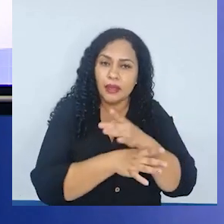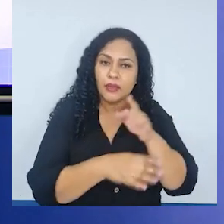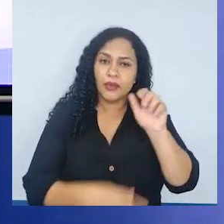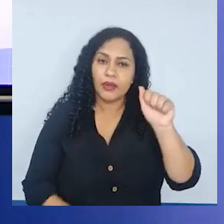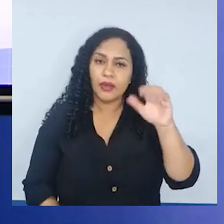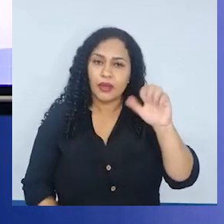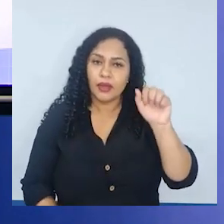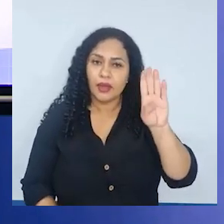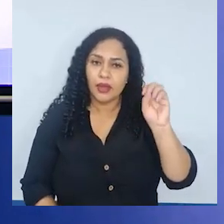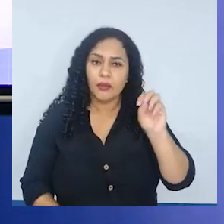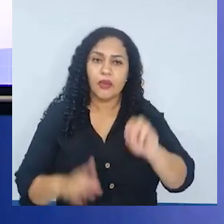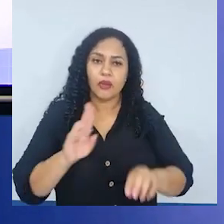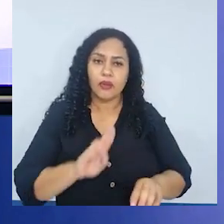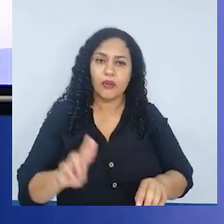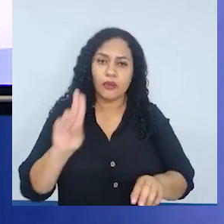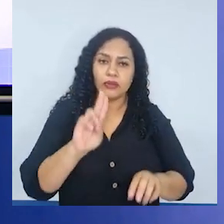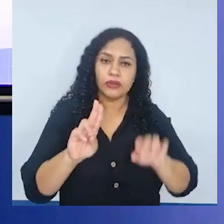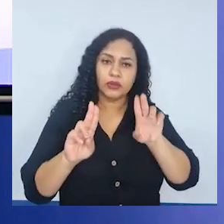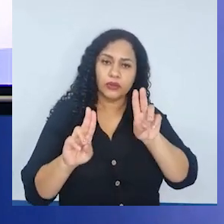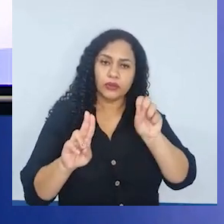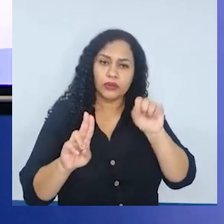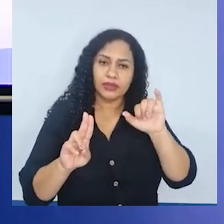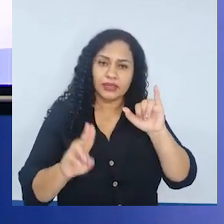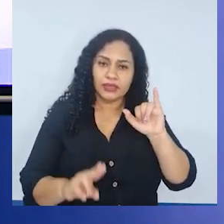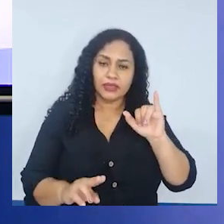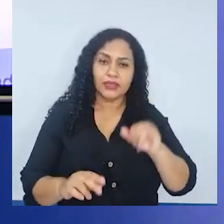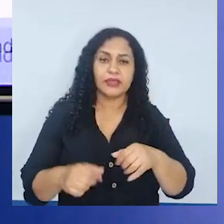acabou, usei e está.